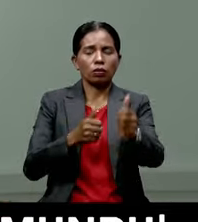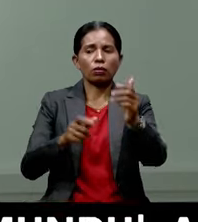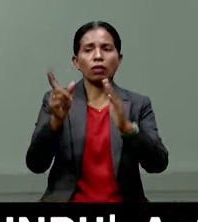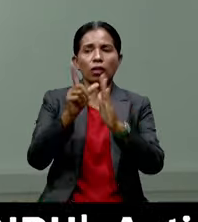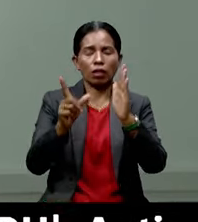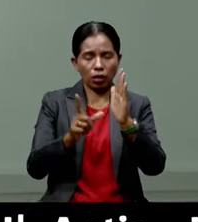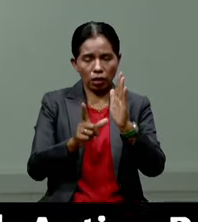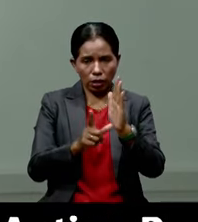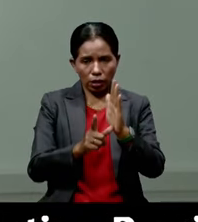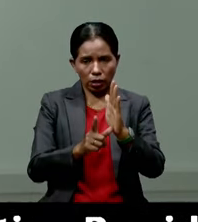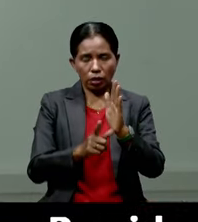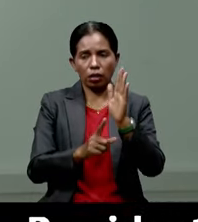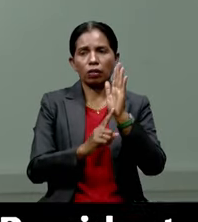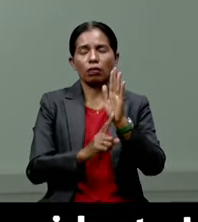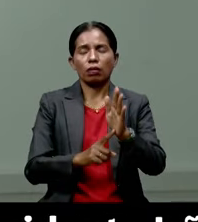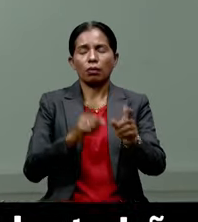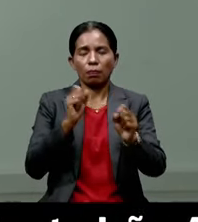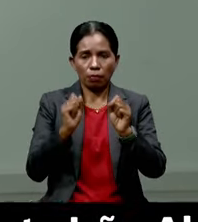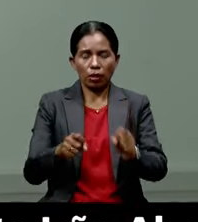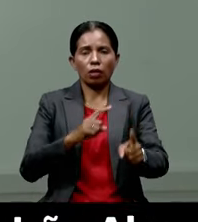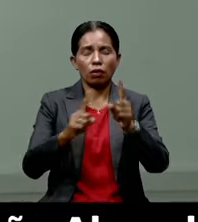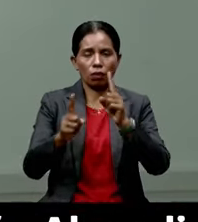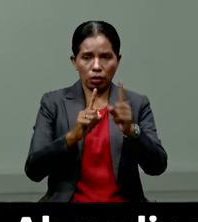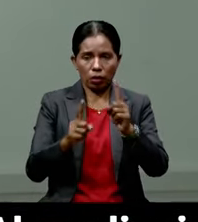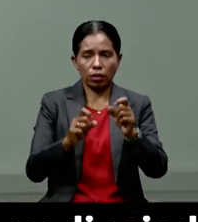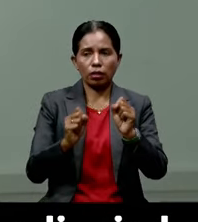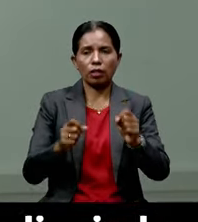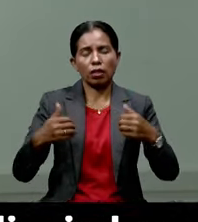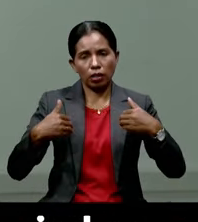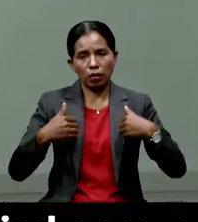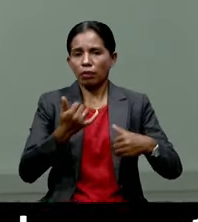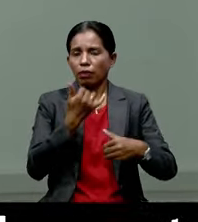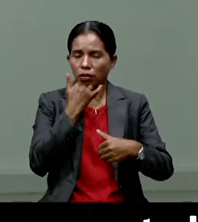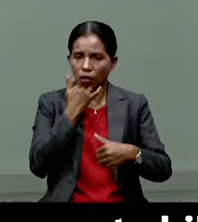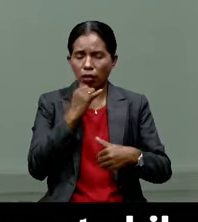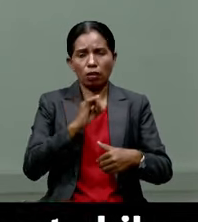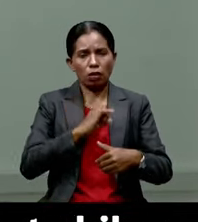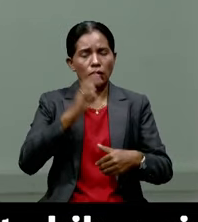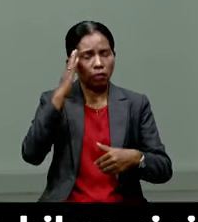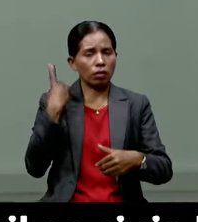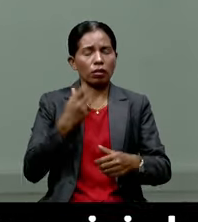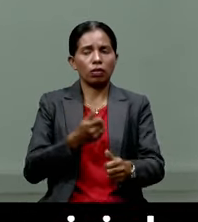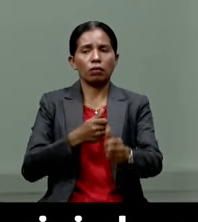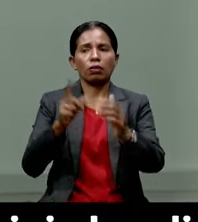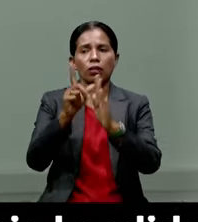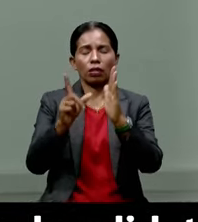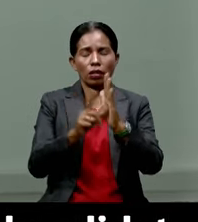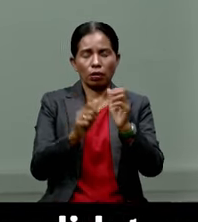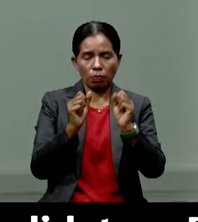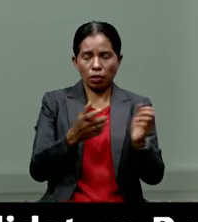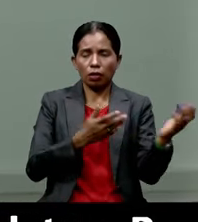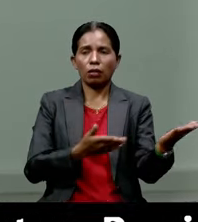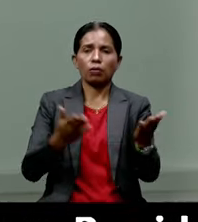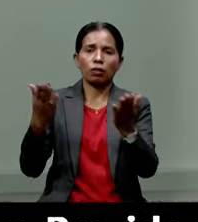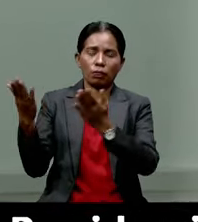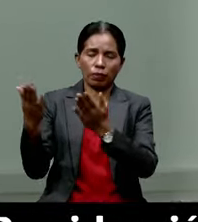karik bele explica no se ye eru rumo de ne anoin ite ye tuir lei pa ite bele proses pa pa oin pa